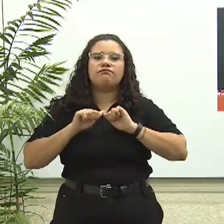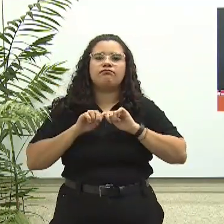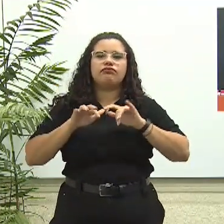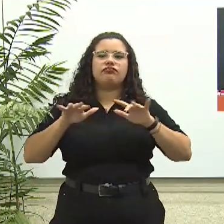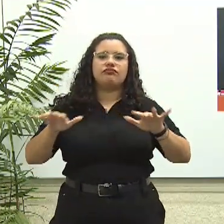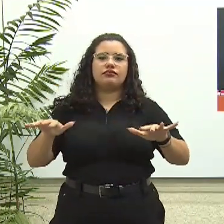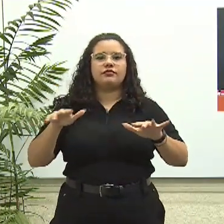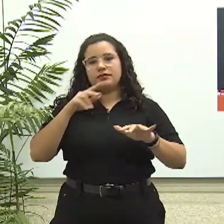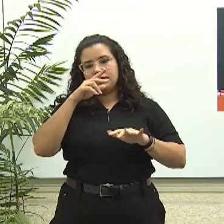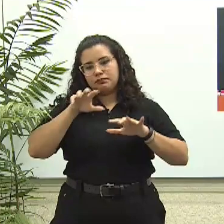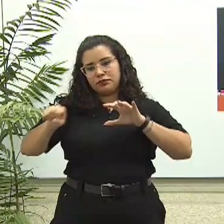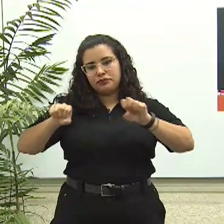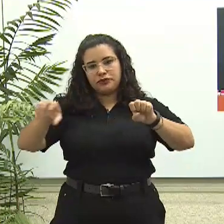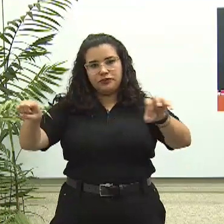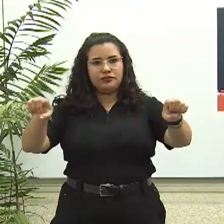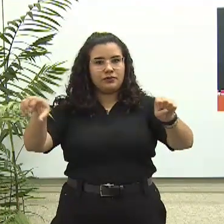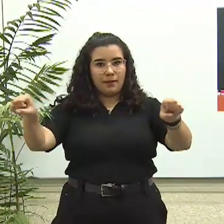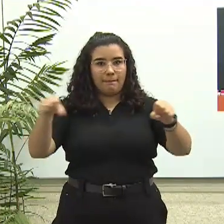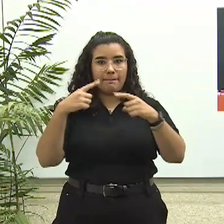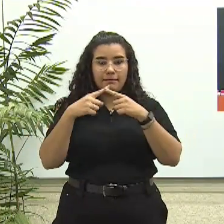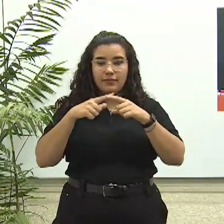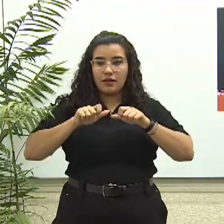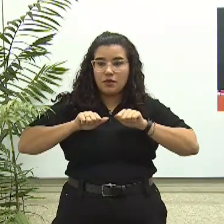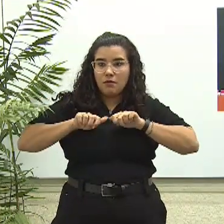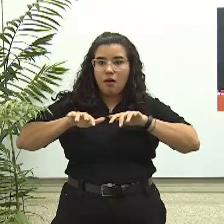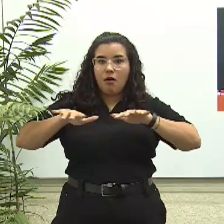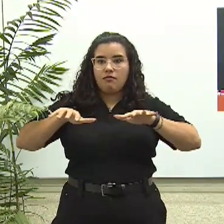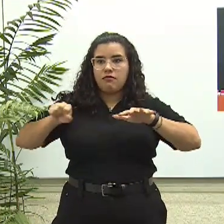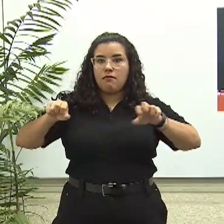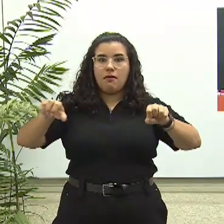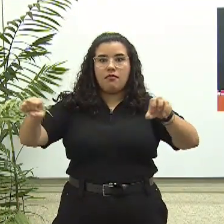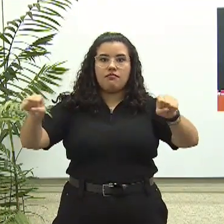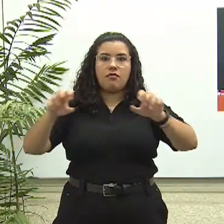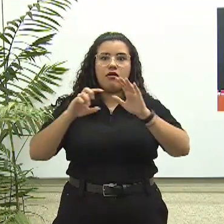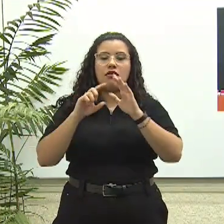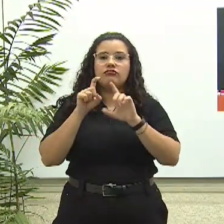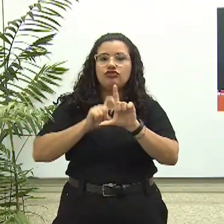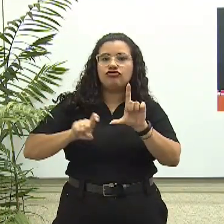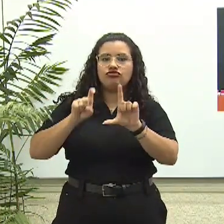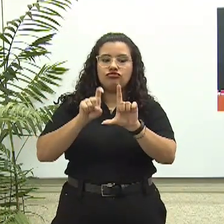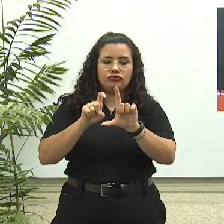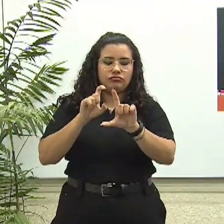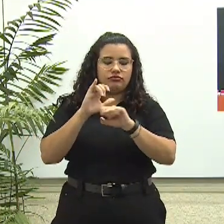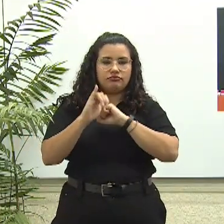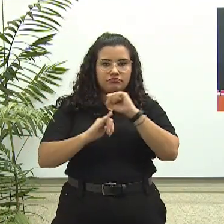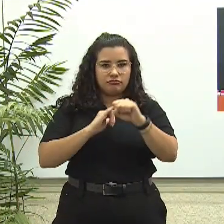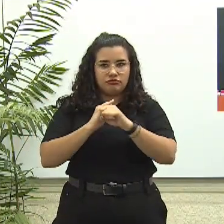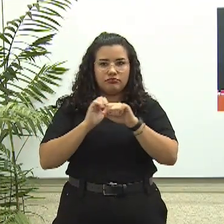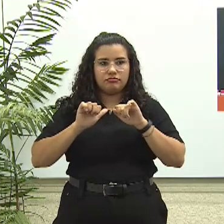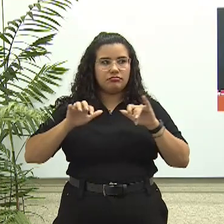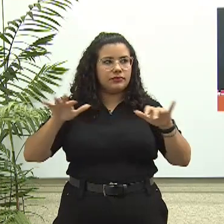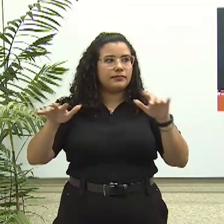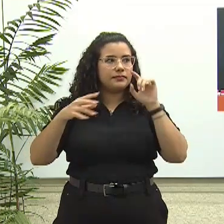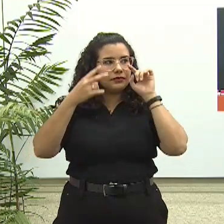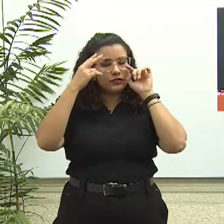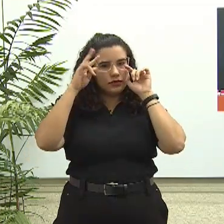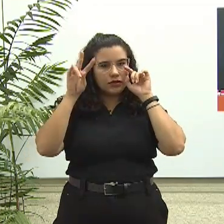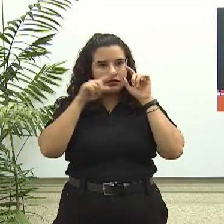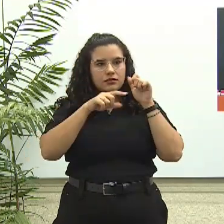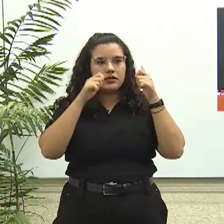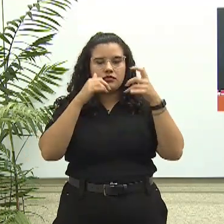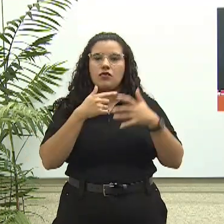colonialismo o colonialismo digital eh é um colonialismo como lembrou aqui o